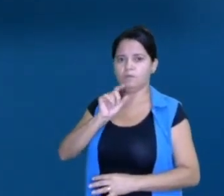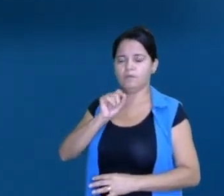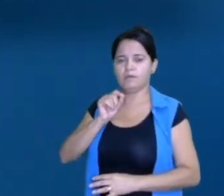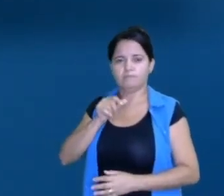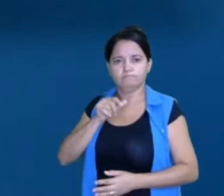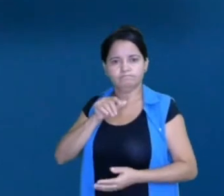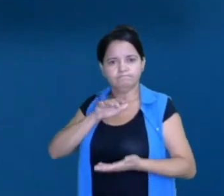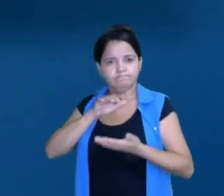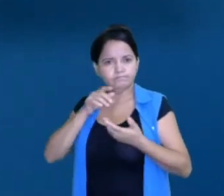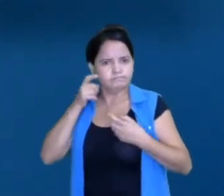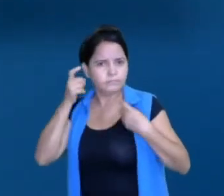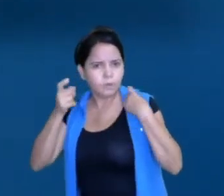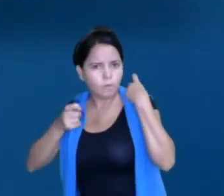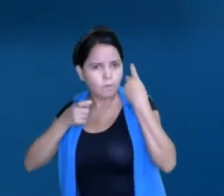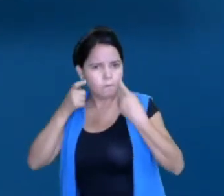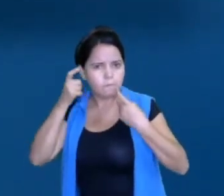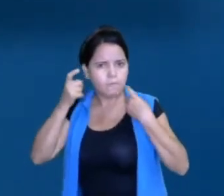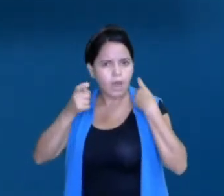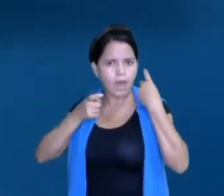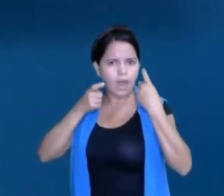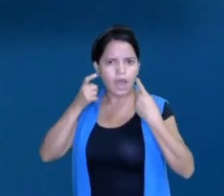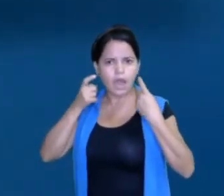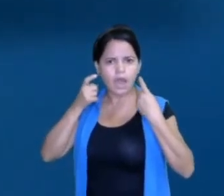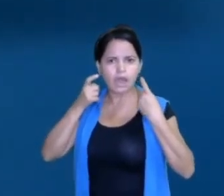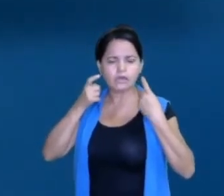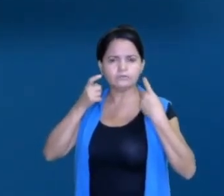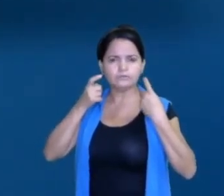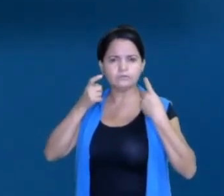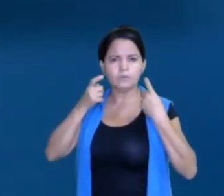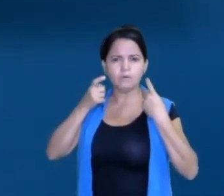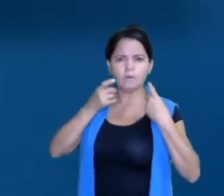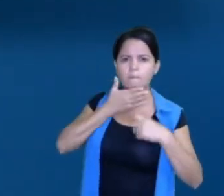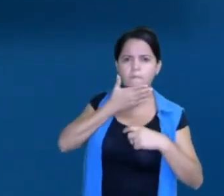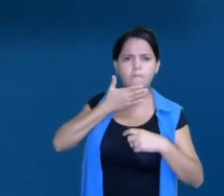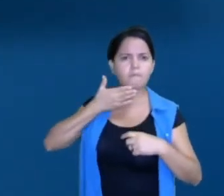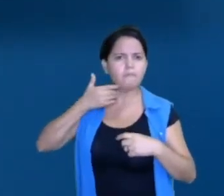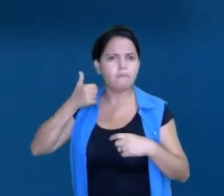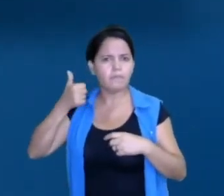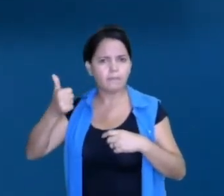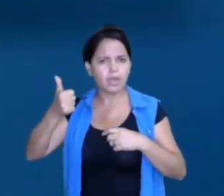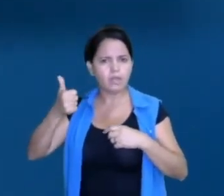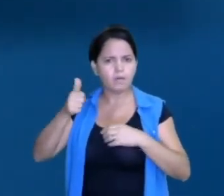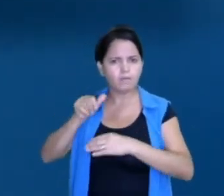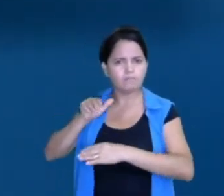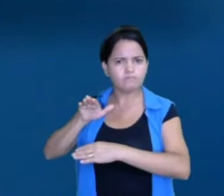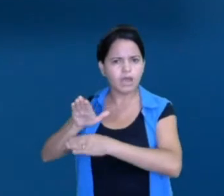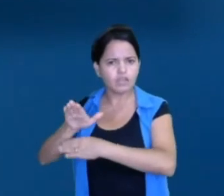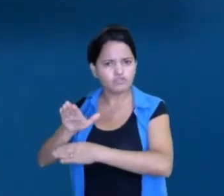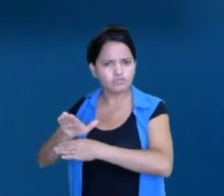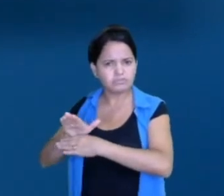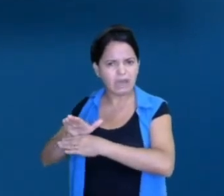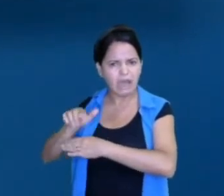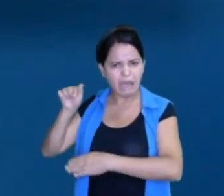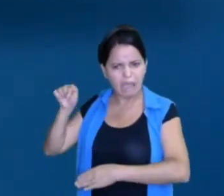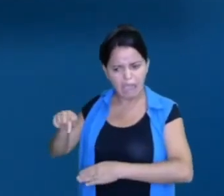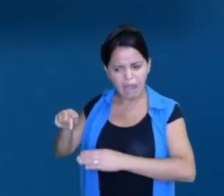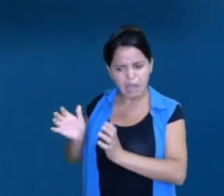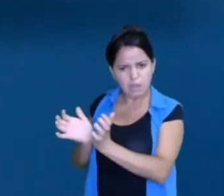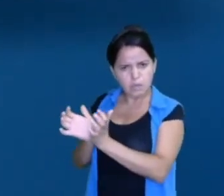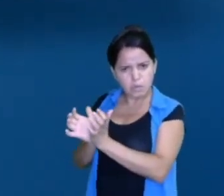não está preocupado de forma alguma em melhorar a situação dos mais